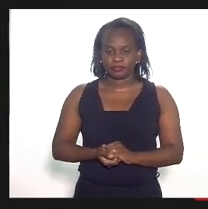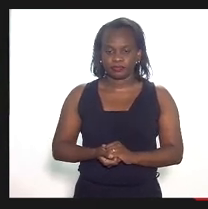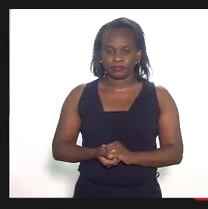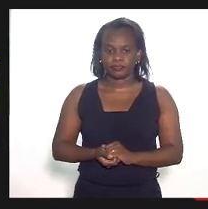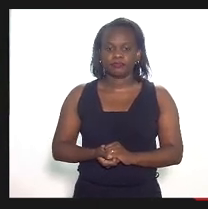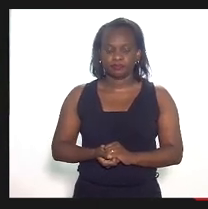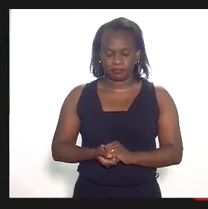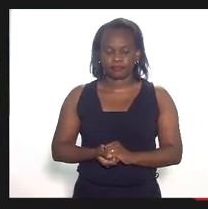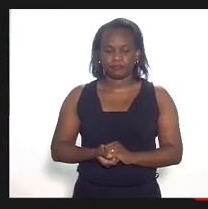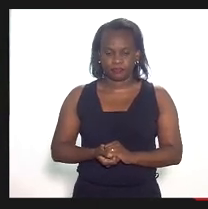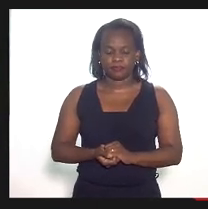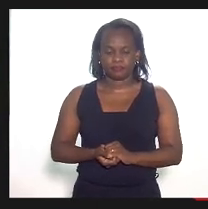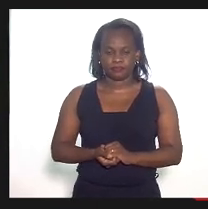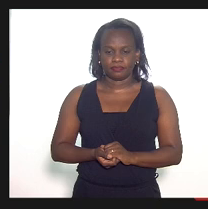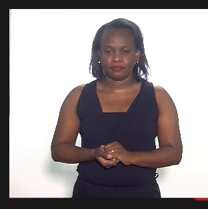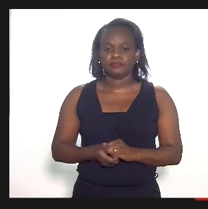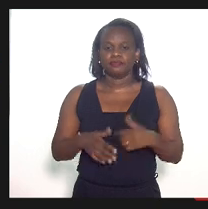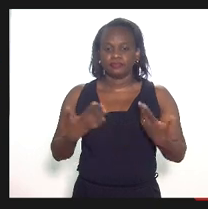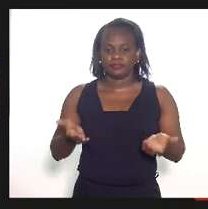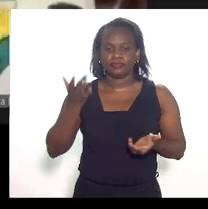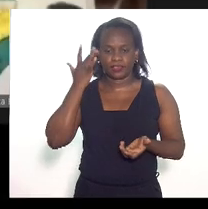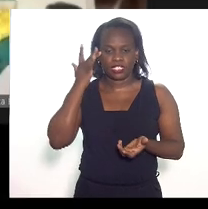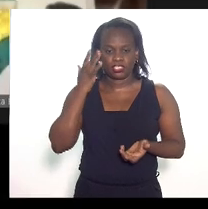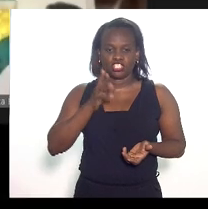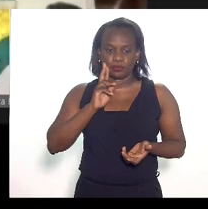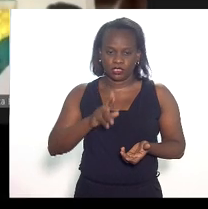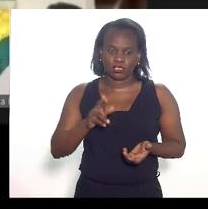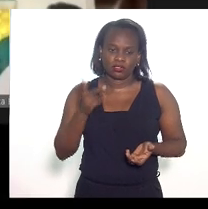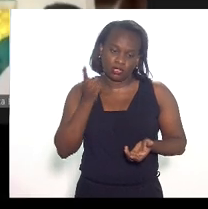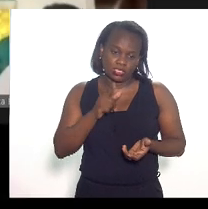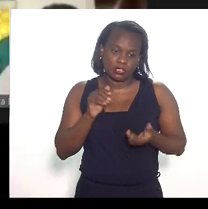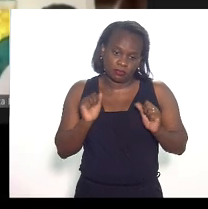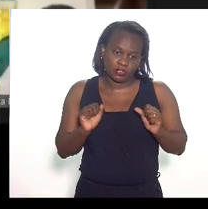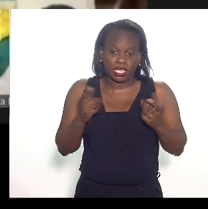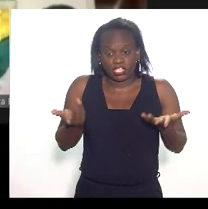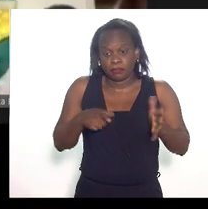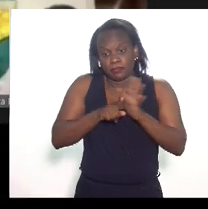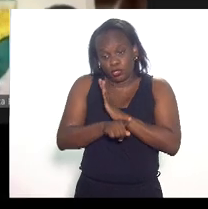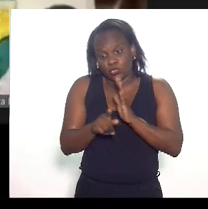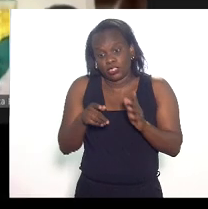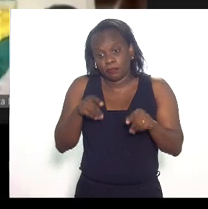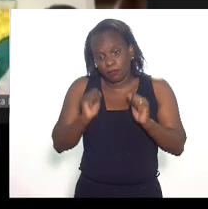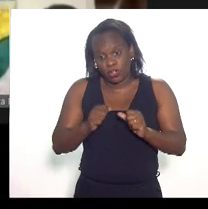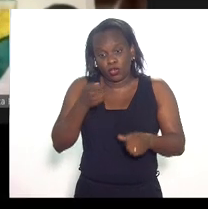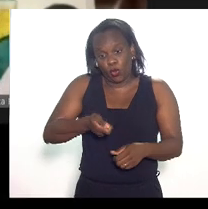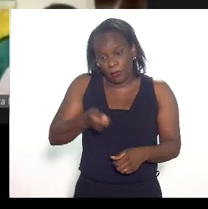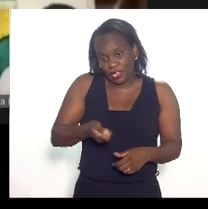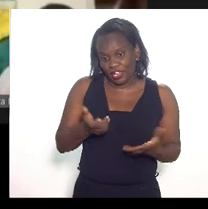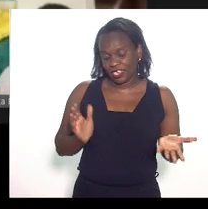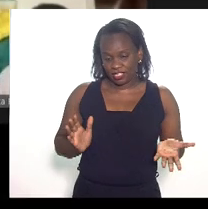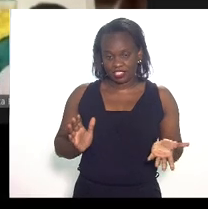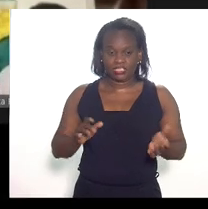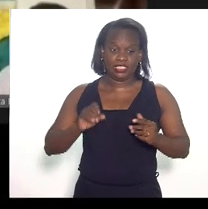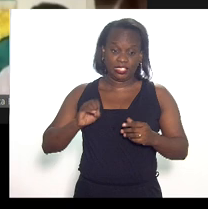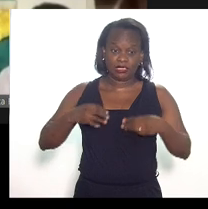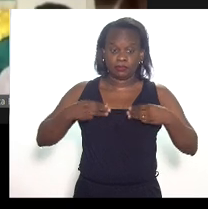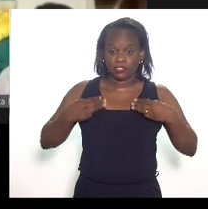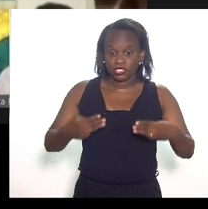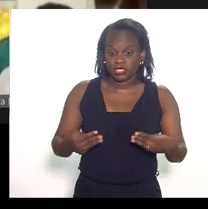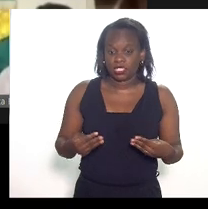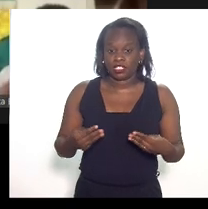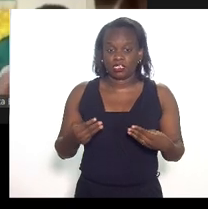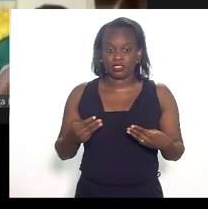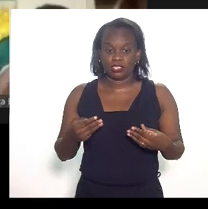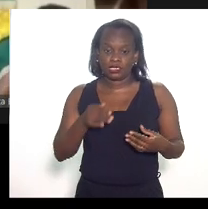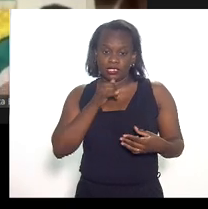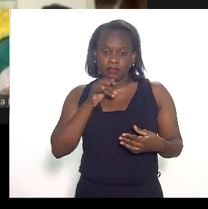Muito bem. Acho que o senhor respondeu com o que o senhor pode responder. A gente pergunta porque a gente pode cobrar, né? Se o Ministério, vamos dizer, se o